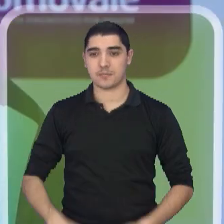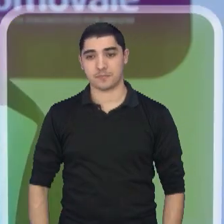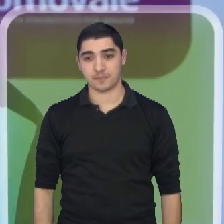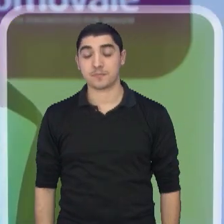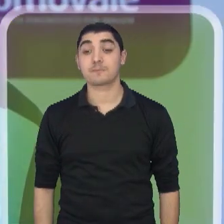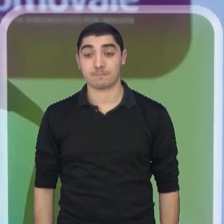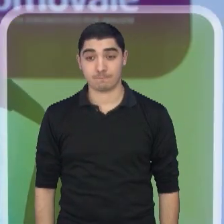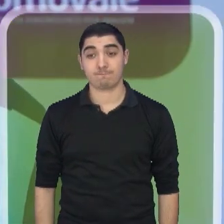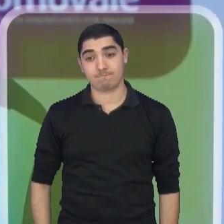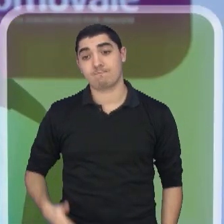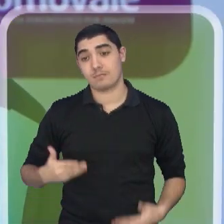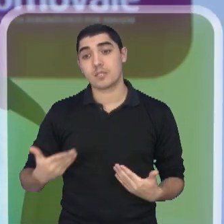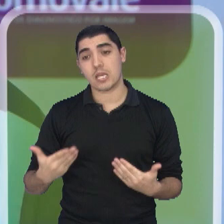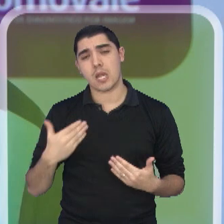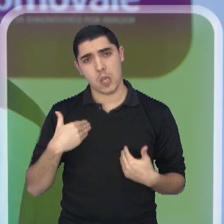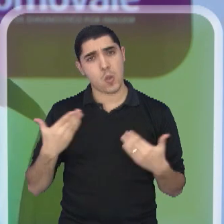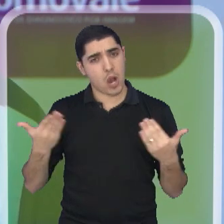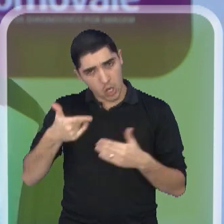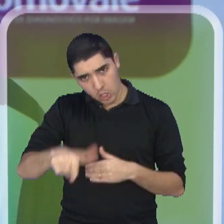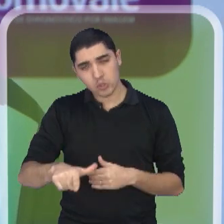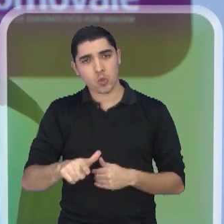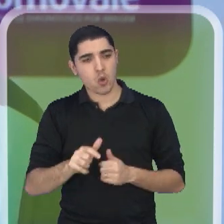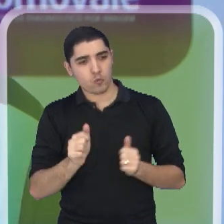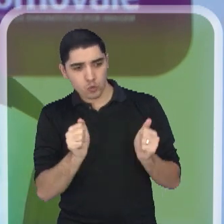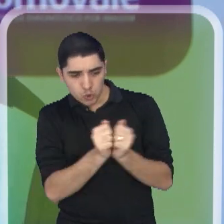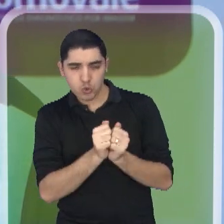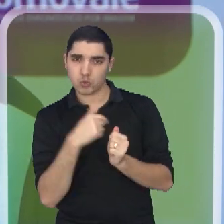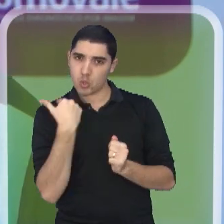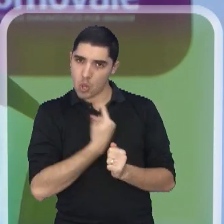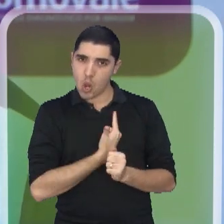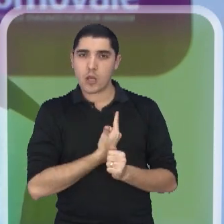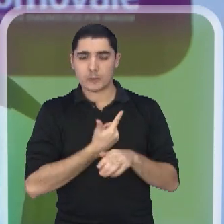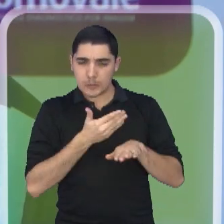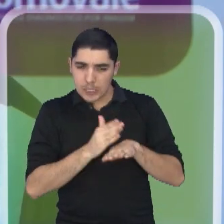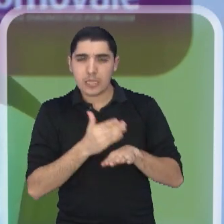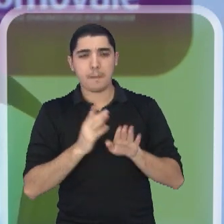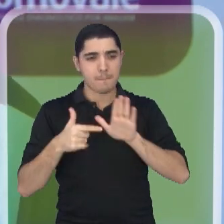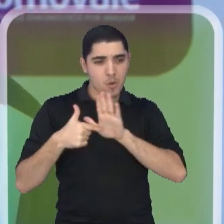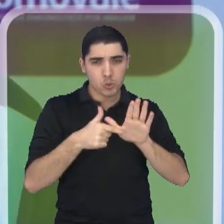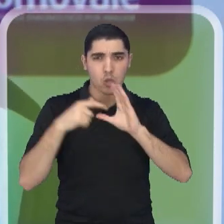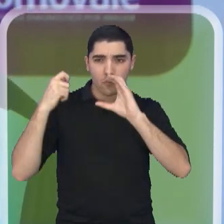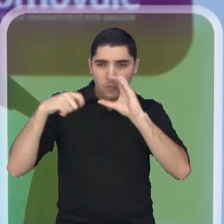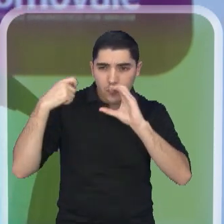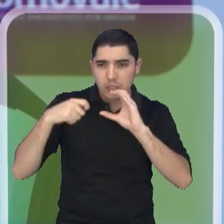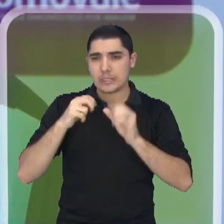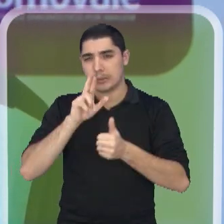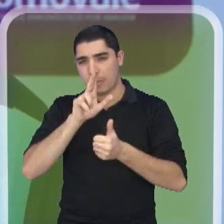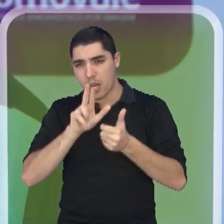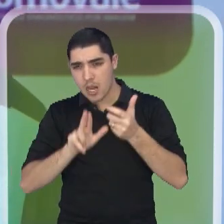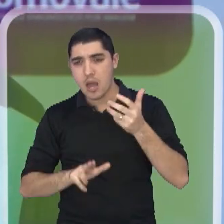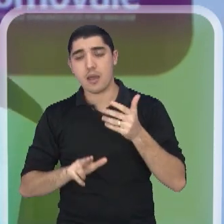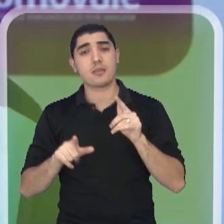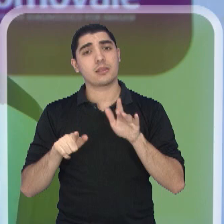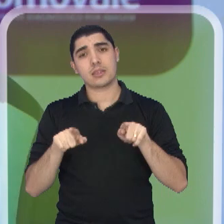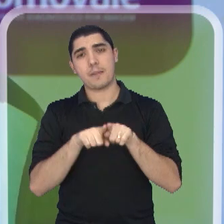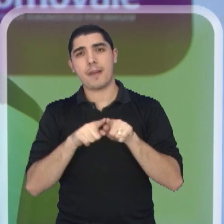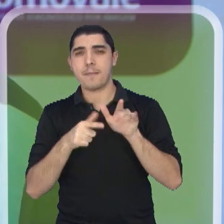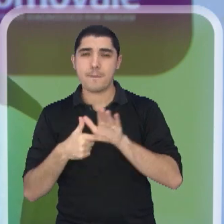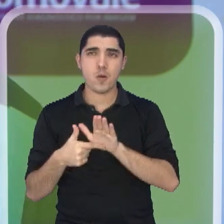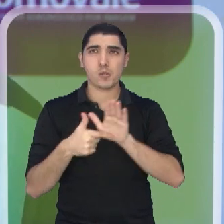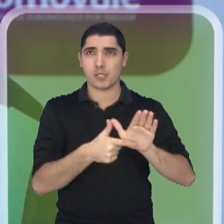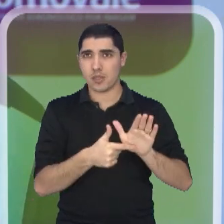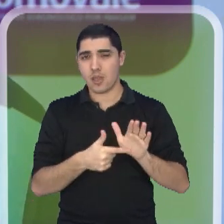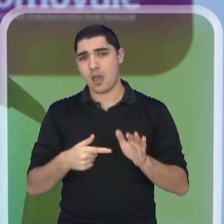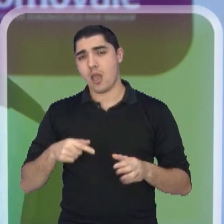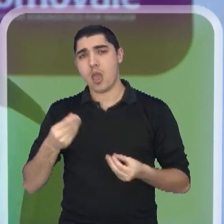uma vez eu concentro elas, passamos vídeo de forma estratégica, proposta de jogo,